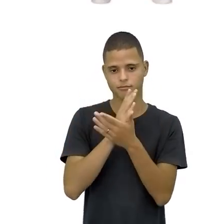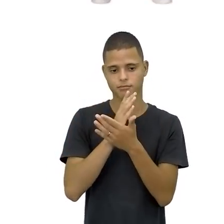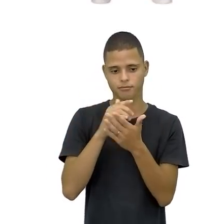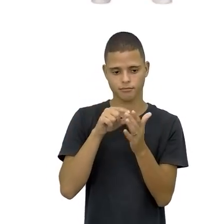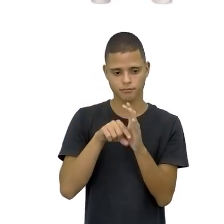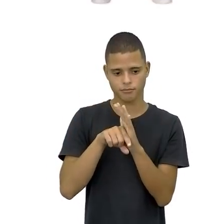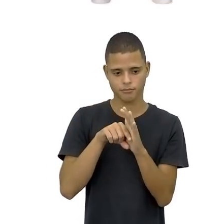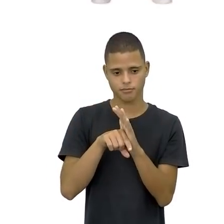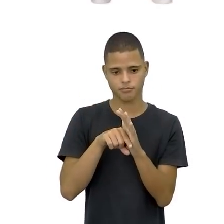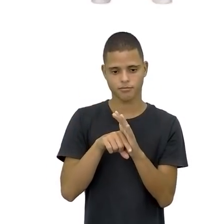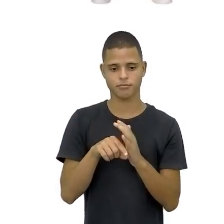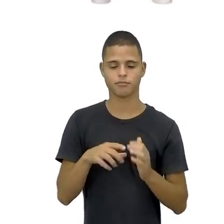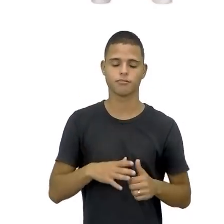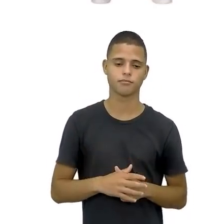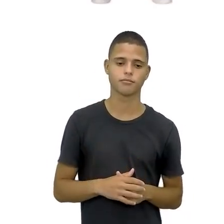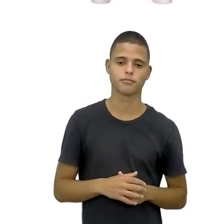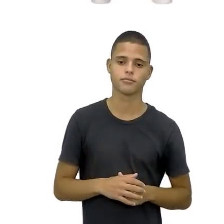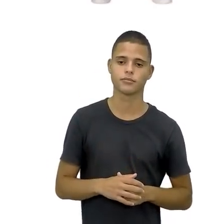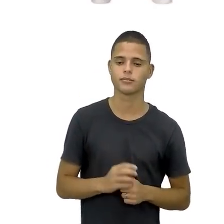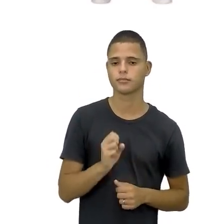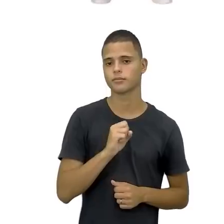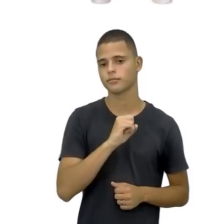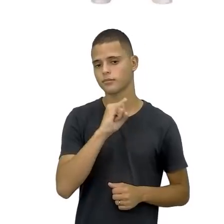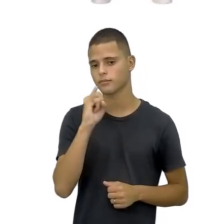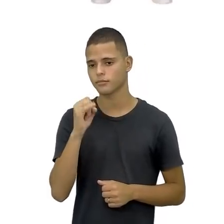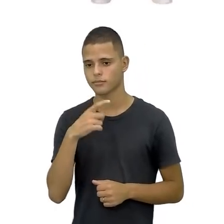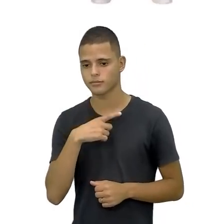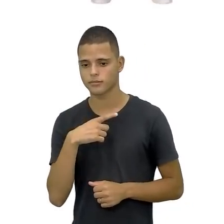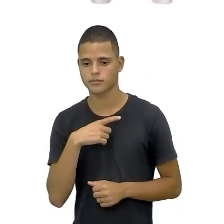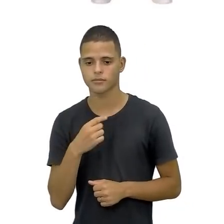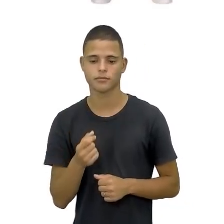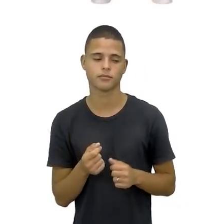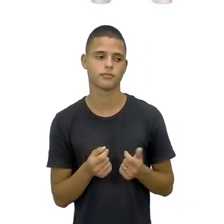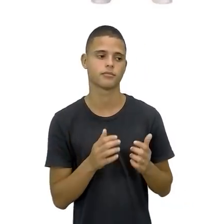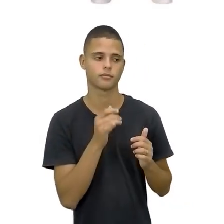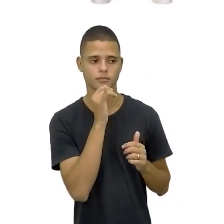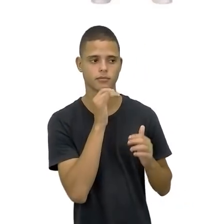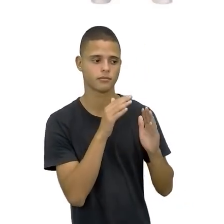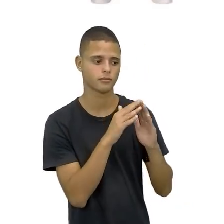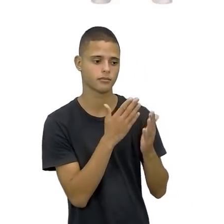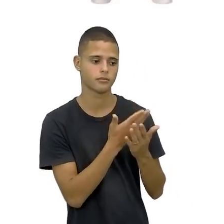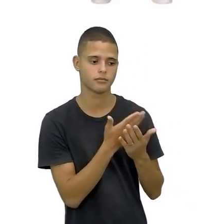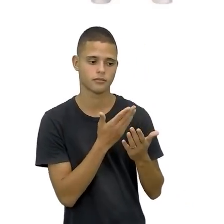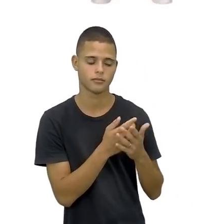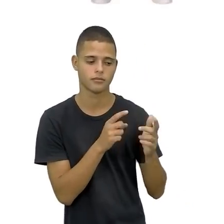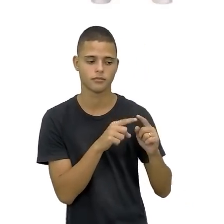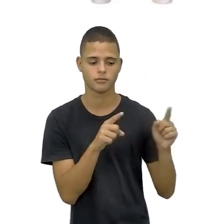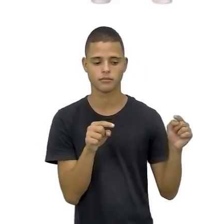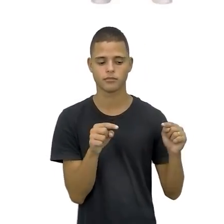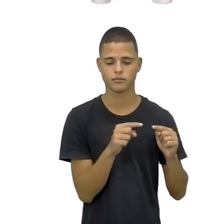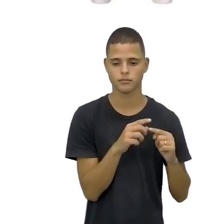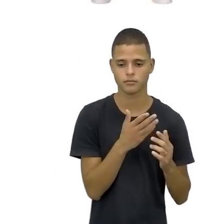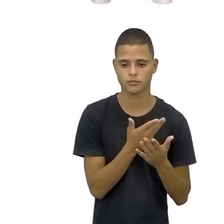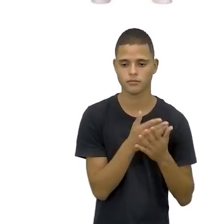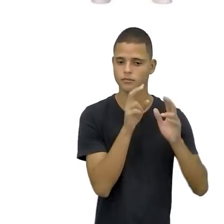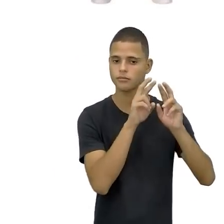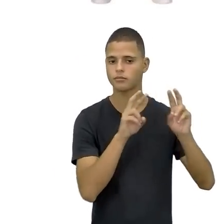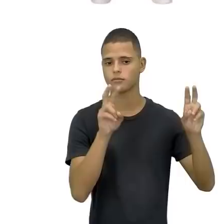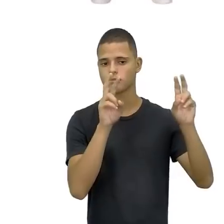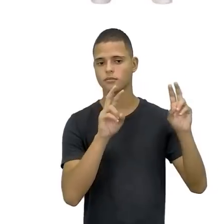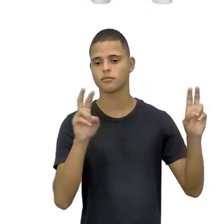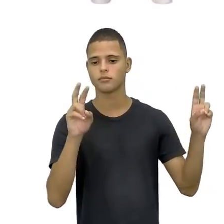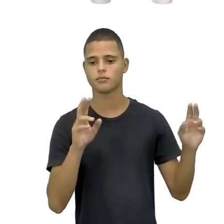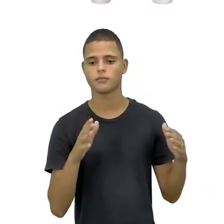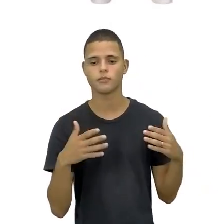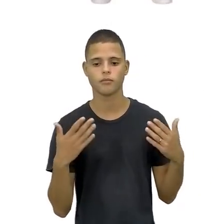né? Neste caso, se houver uma sala na escola, as salas de informática, ou a